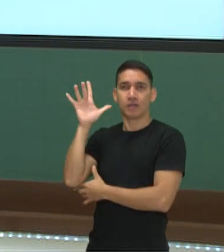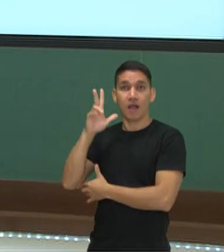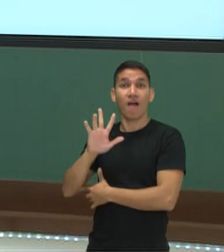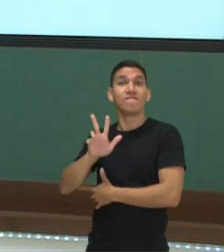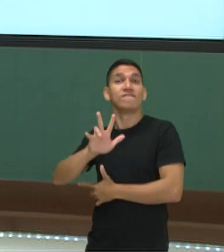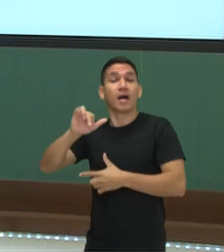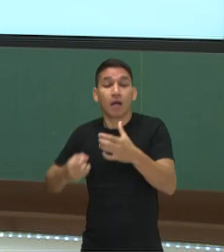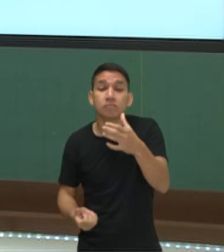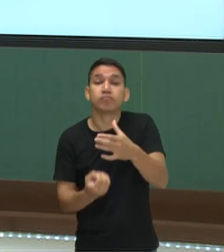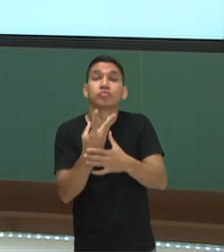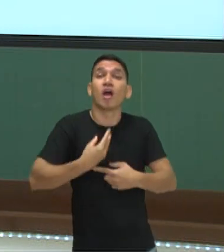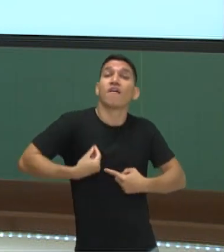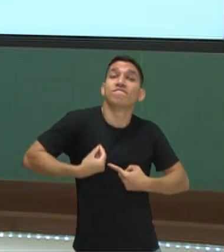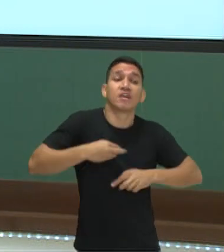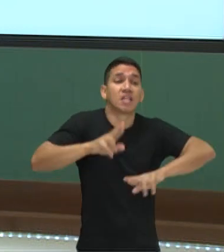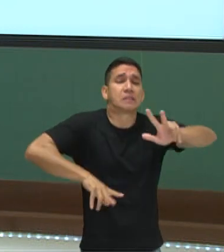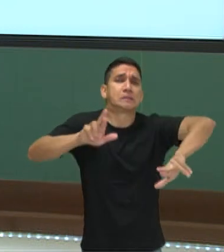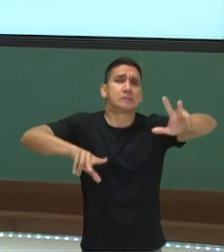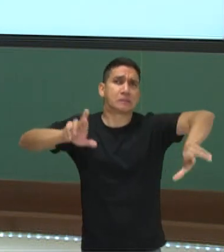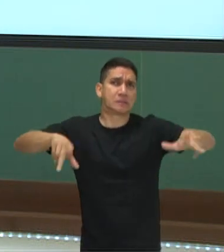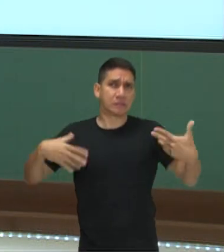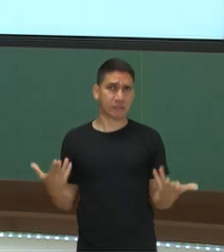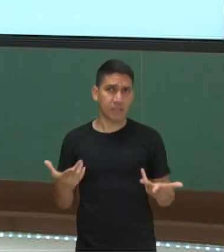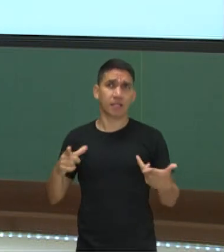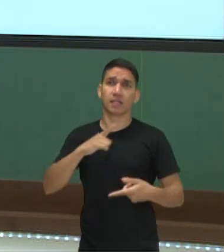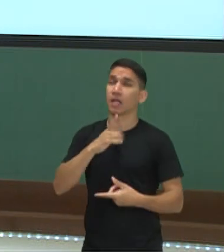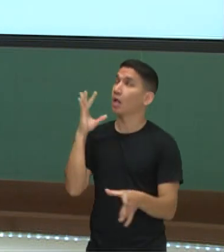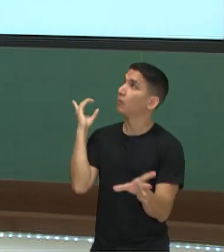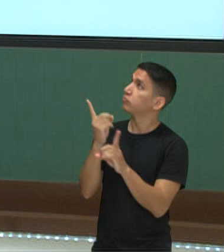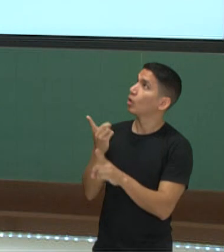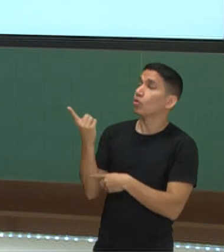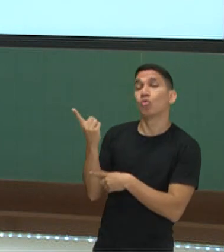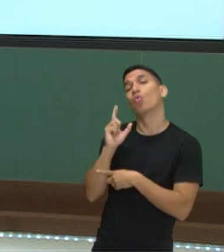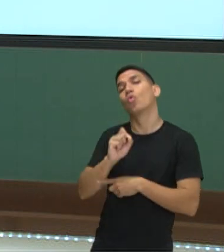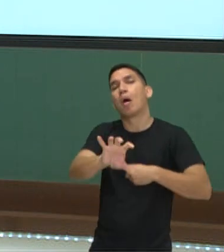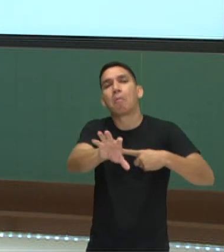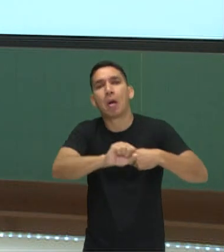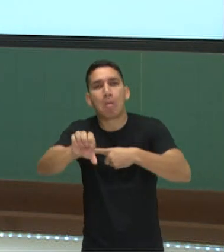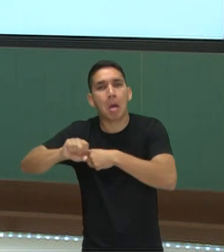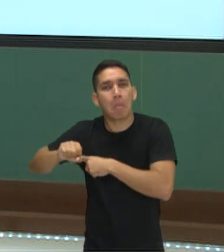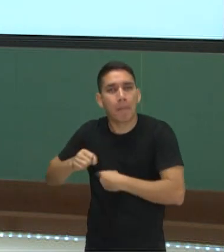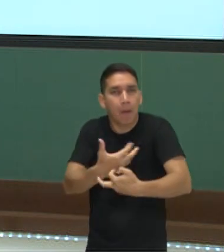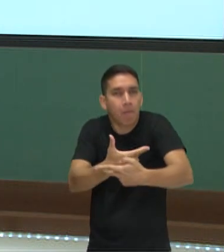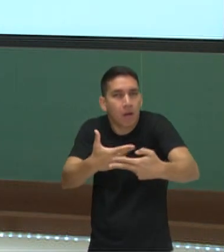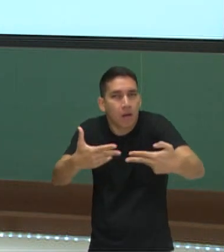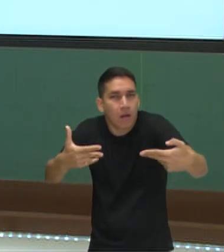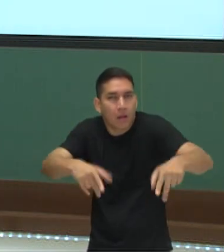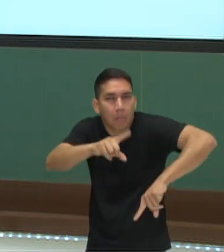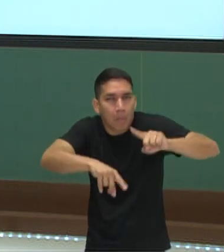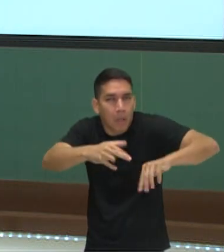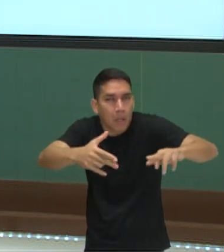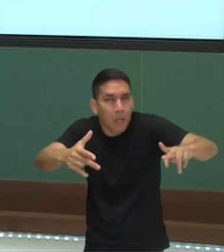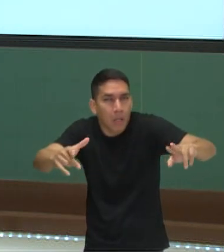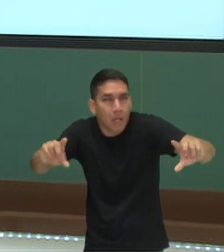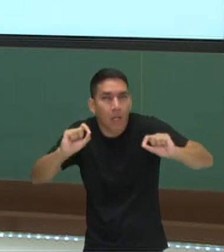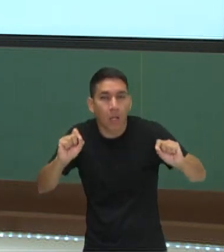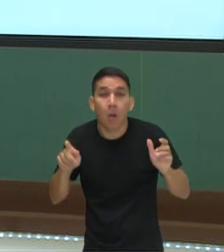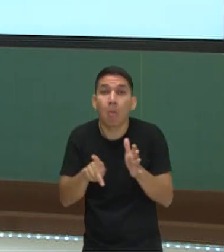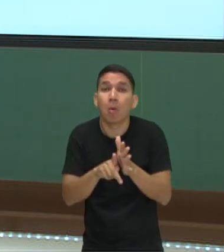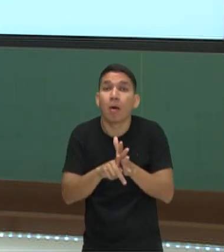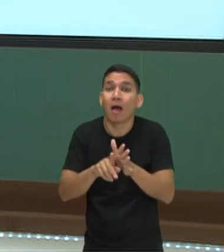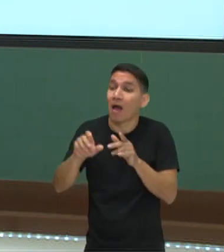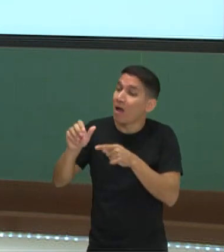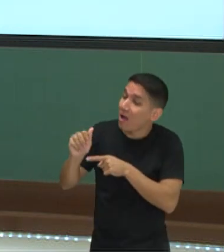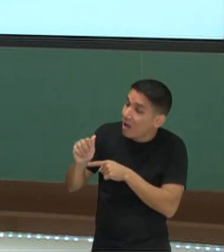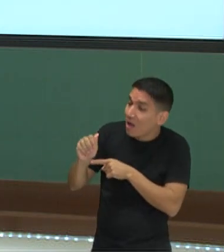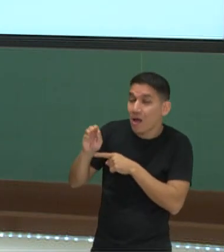ecossistemas. Então, nesse solo eu vou encontrar os nutrientes. é a parte abiótica, aquilo que